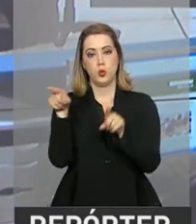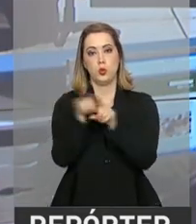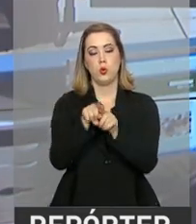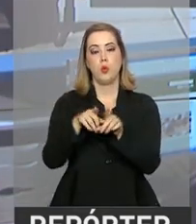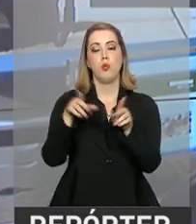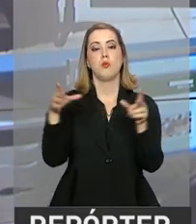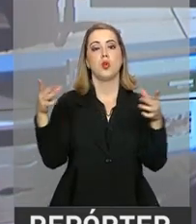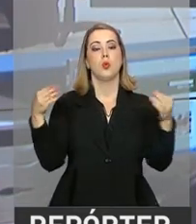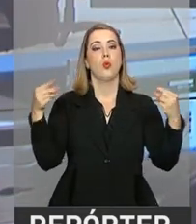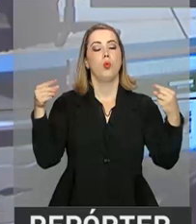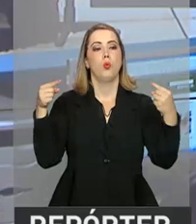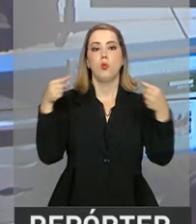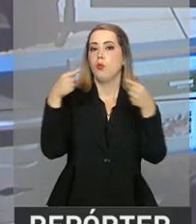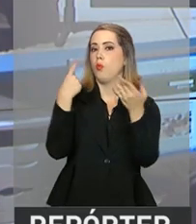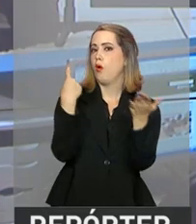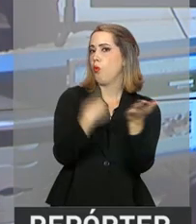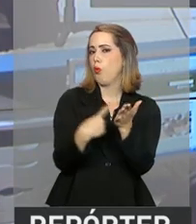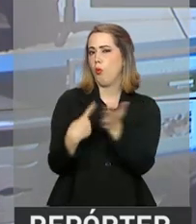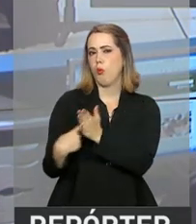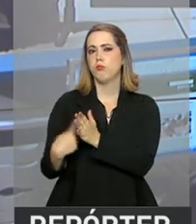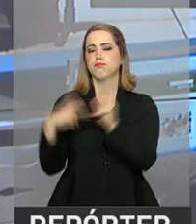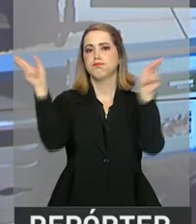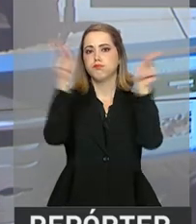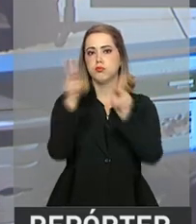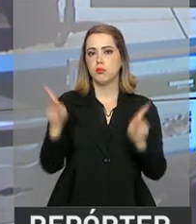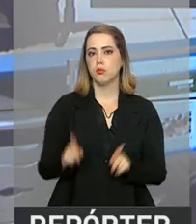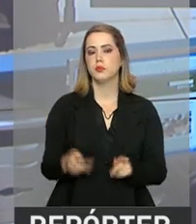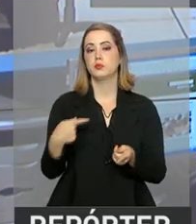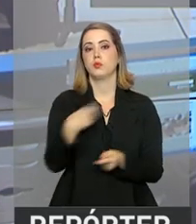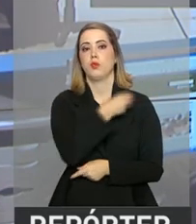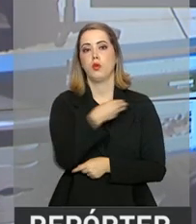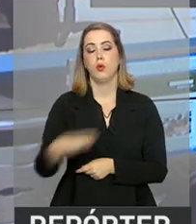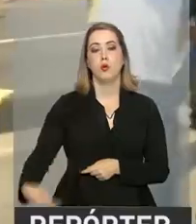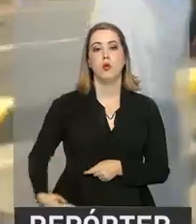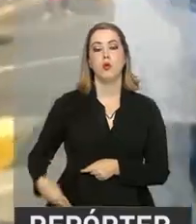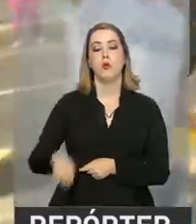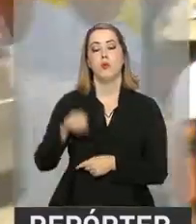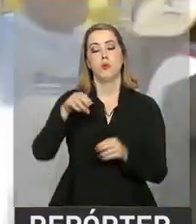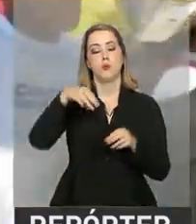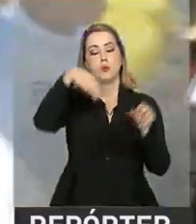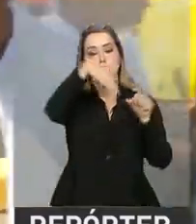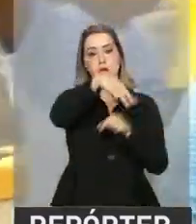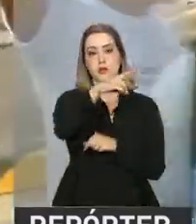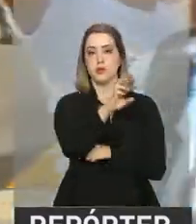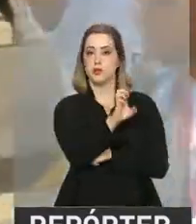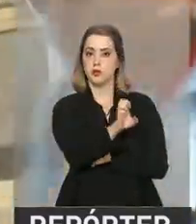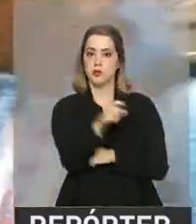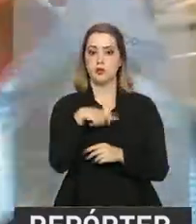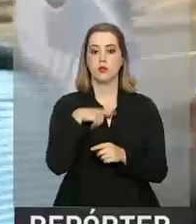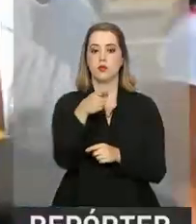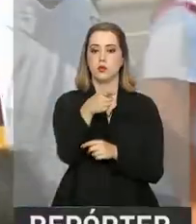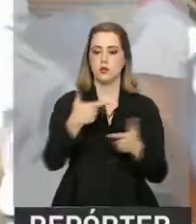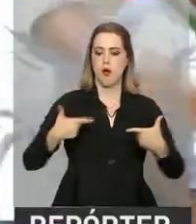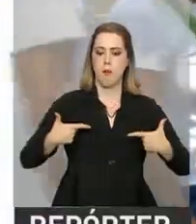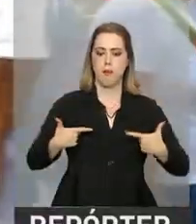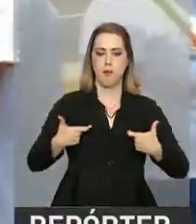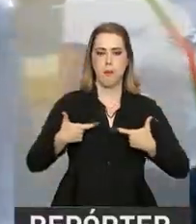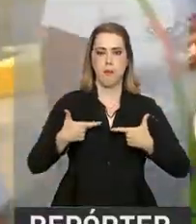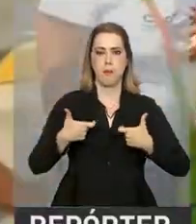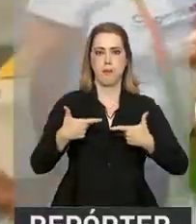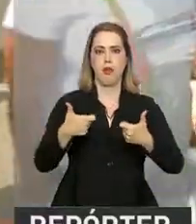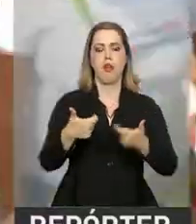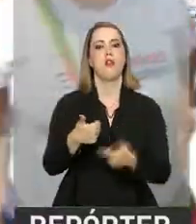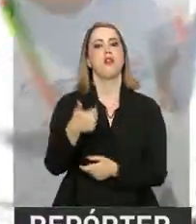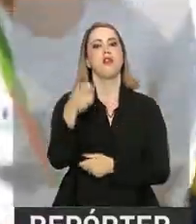Ministro das relações exteriores do Brasil José Serra vai participar do ato o conflito armado entre as Farc e o exército colombiano